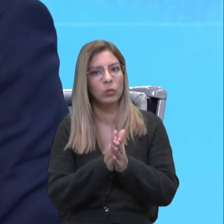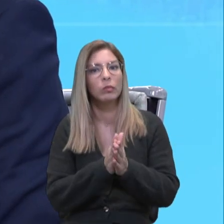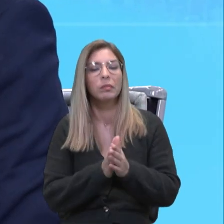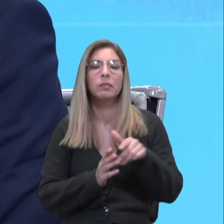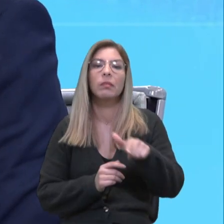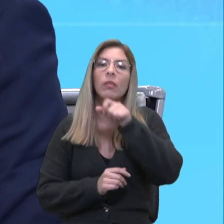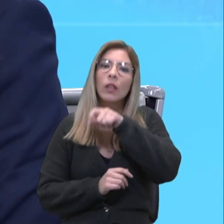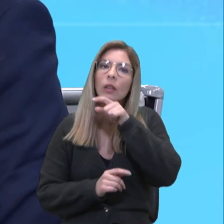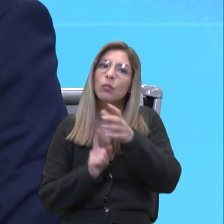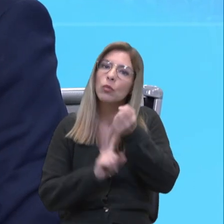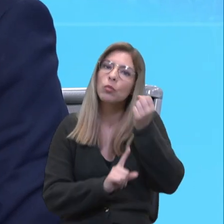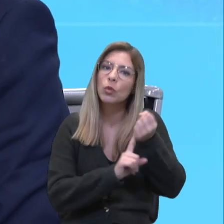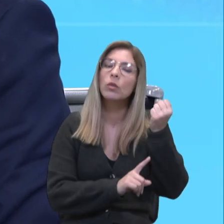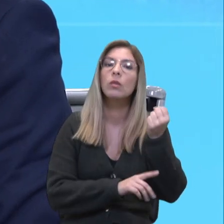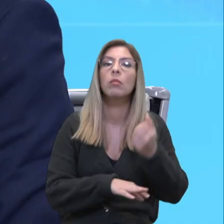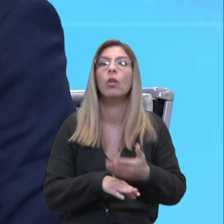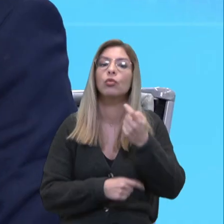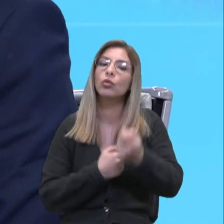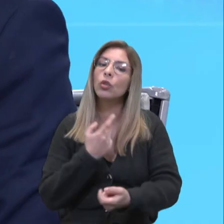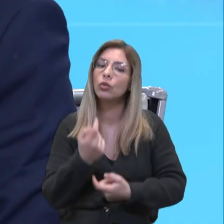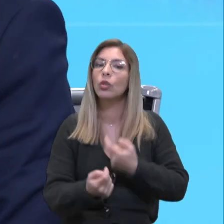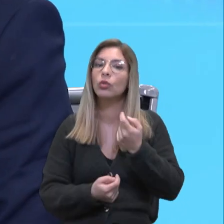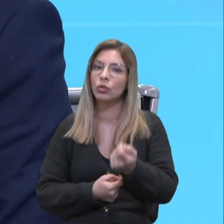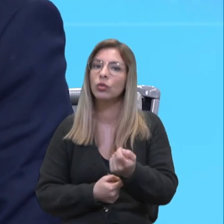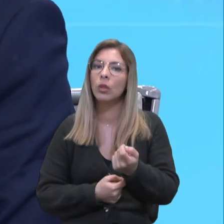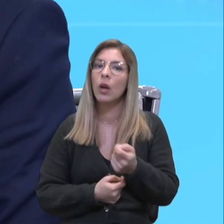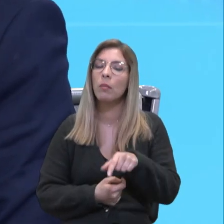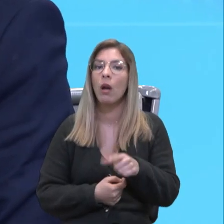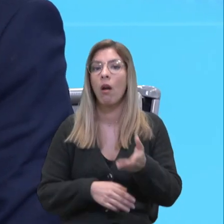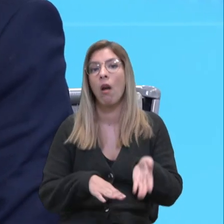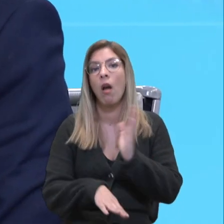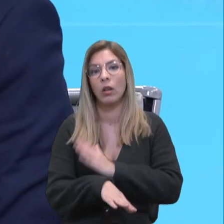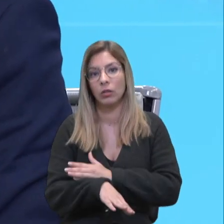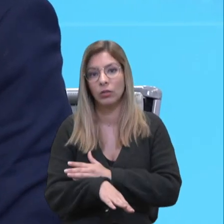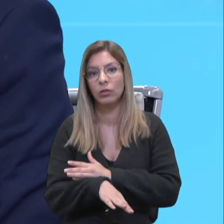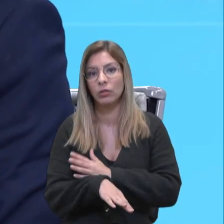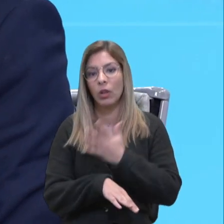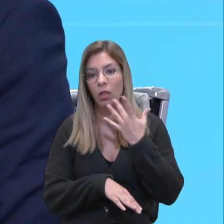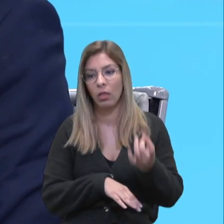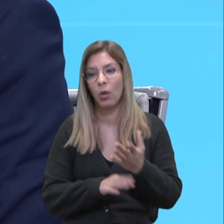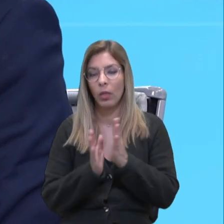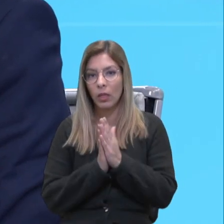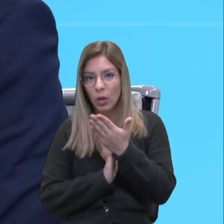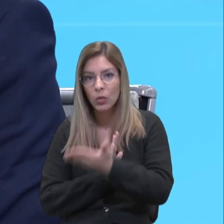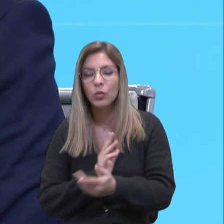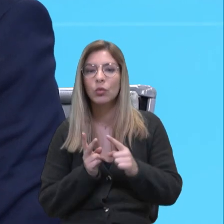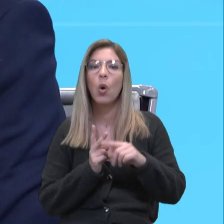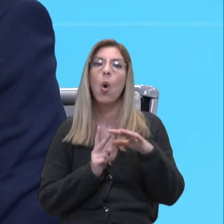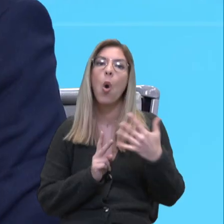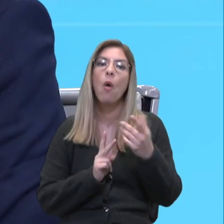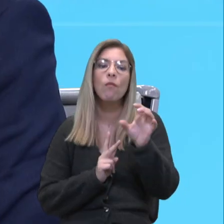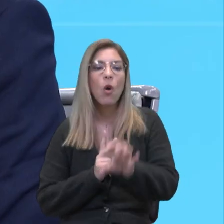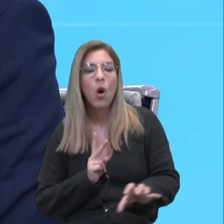esperança que só progressivamente reconhecerá, porventura, como o dom de Deus e só progressivamente conseguirá acolher